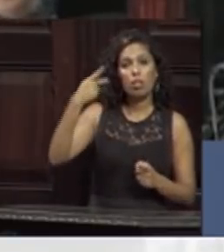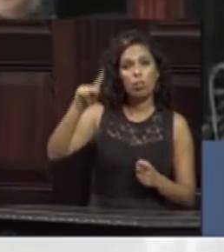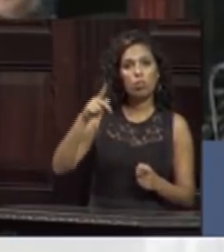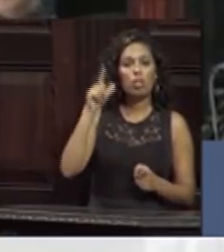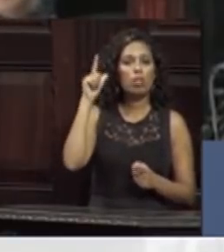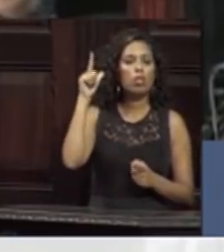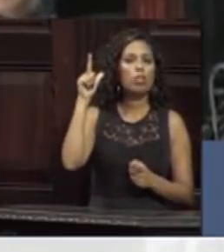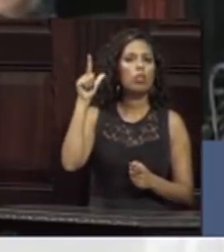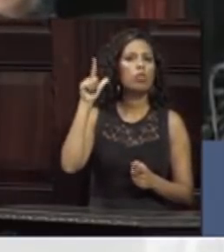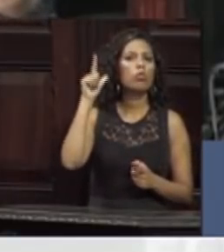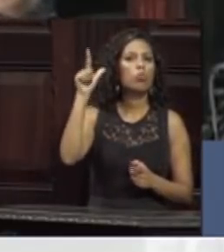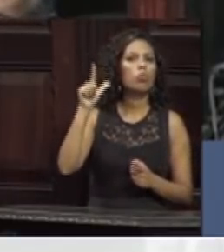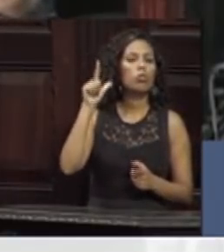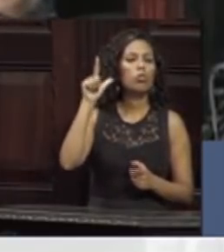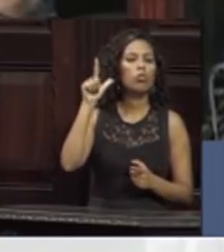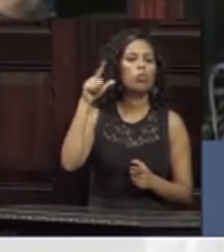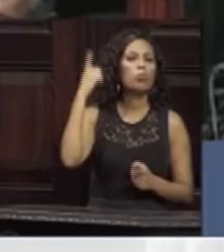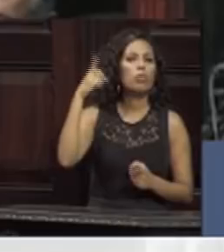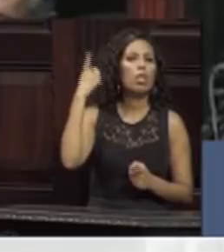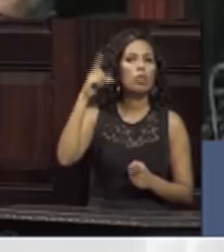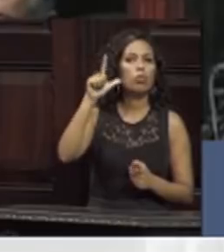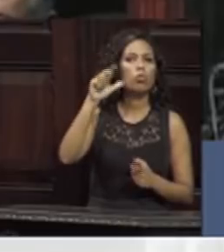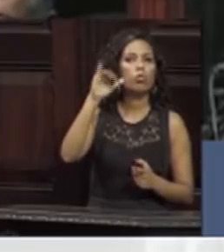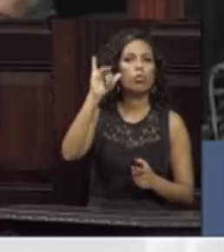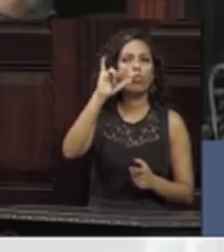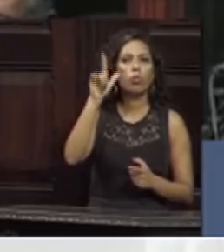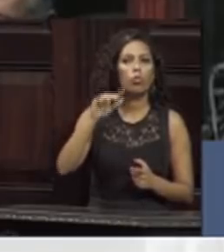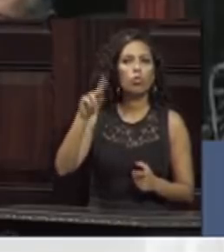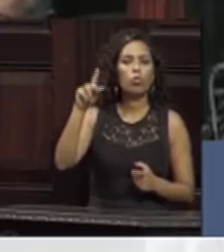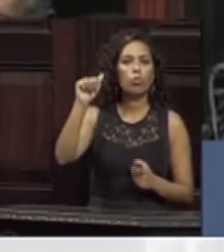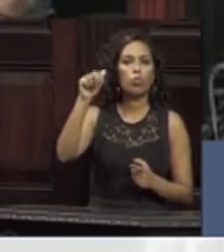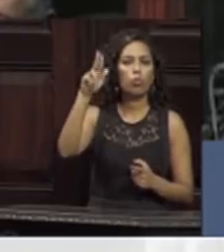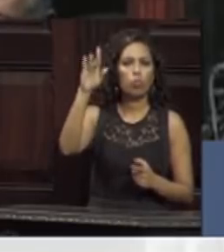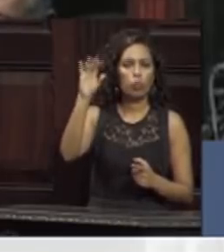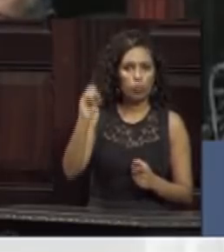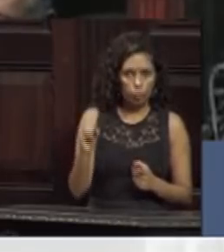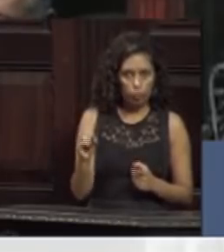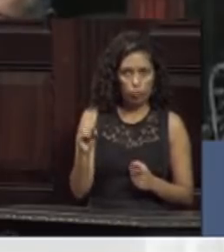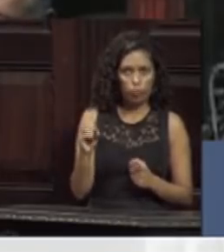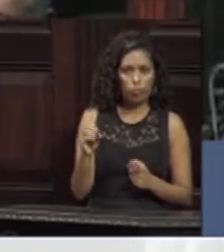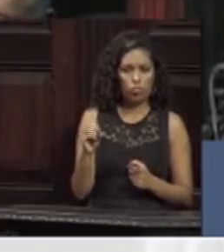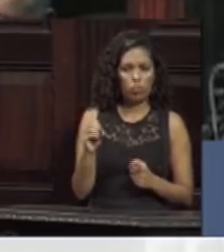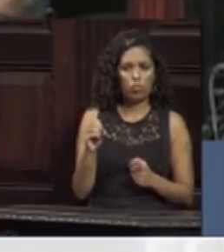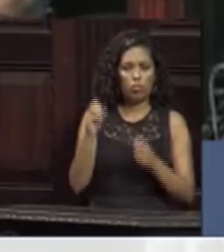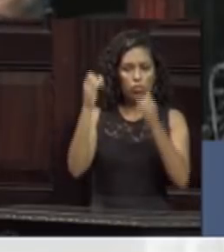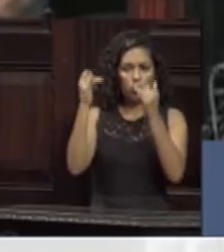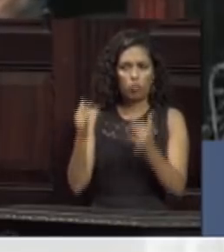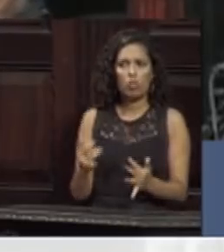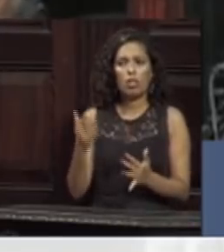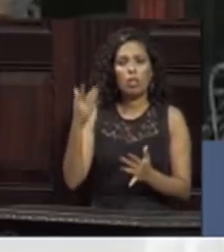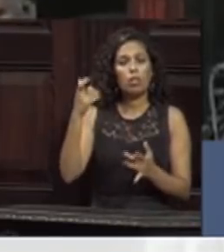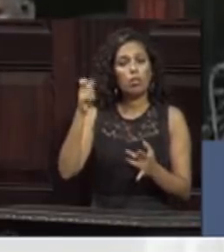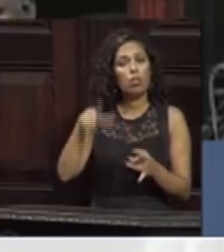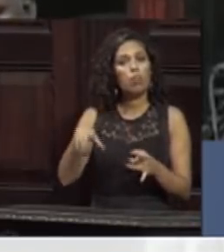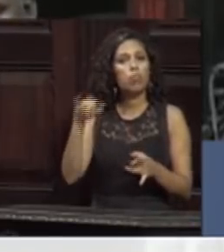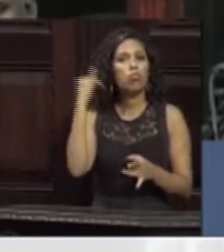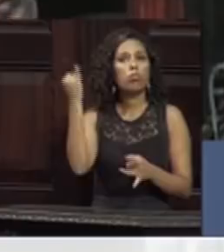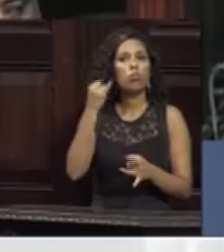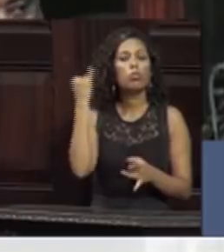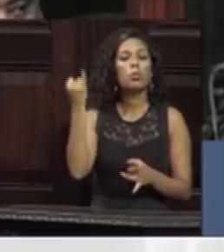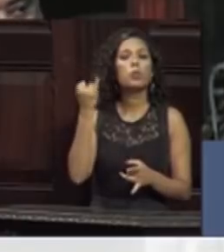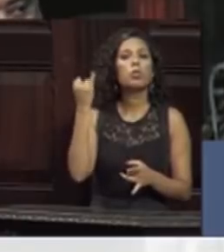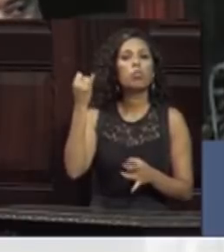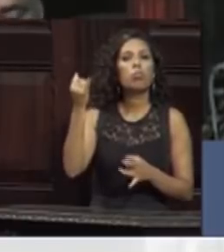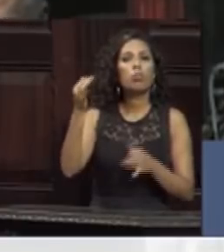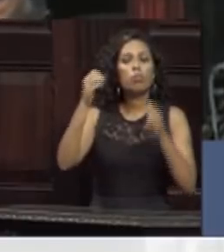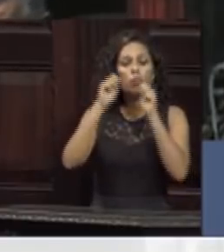e conversar. Eu não tenho dúvida que nós vamos avançar, nada unilateralmente, mas é preciso esclarecer que o Repetro não